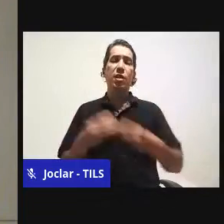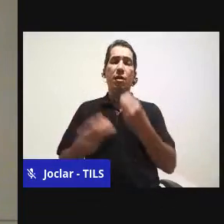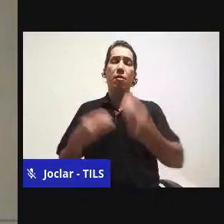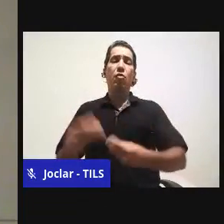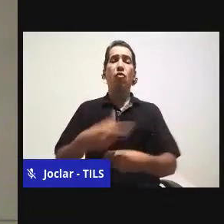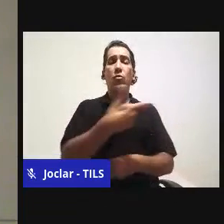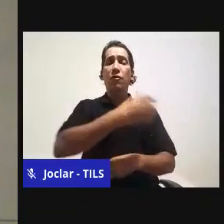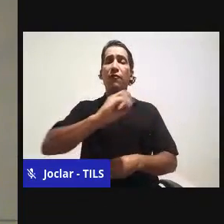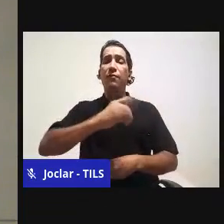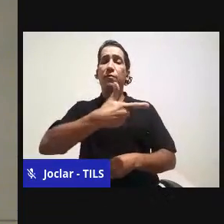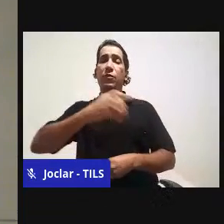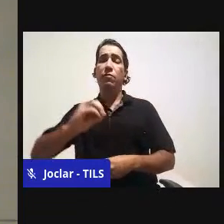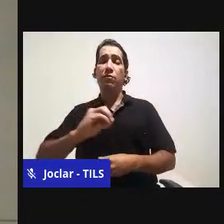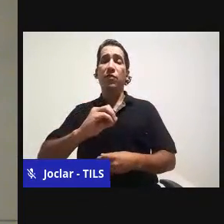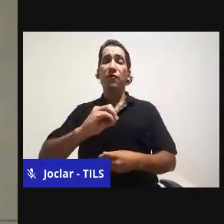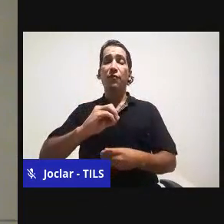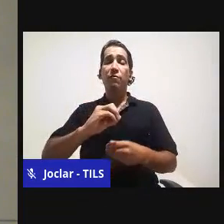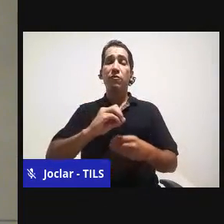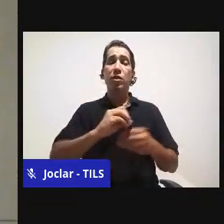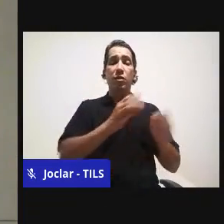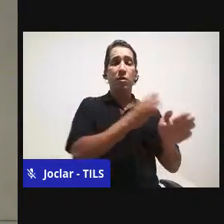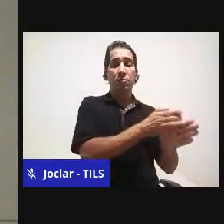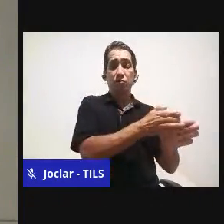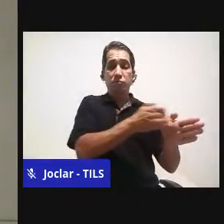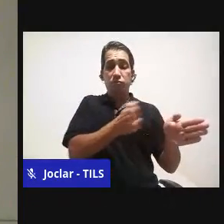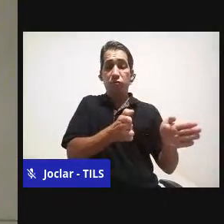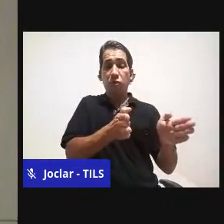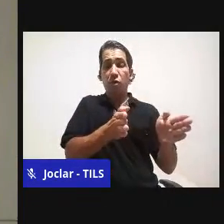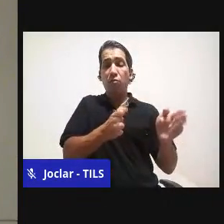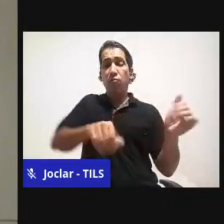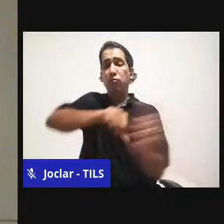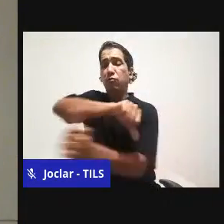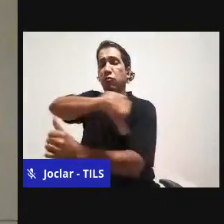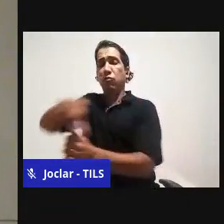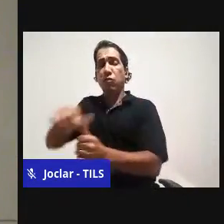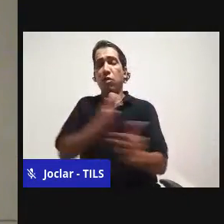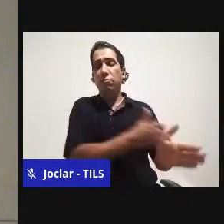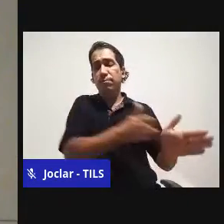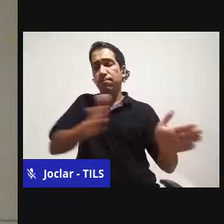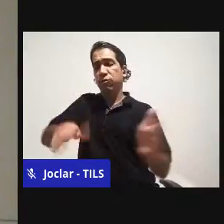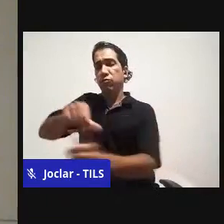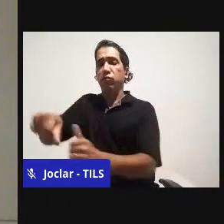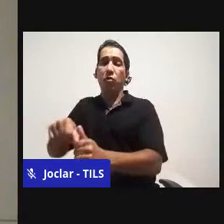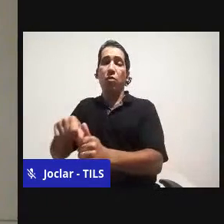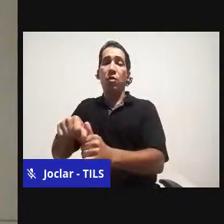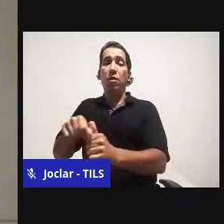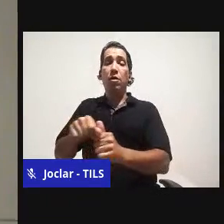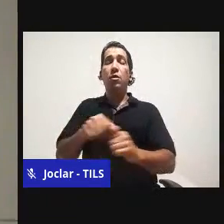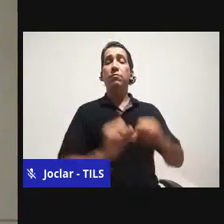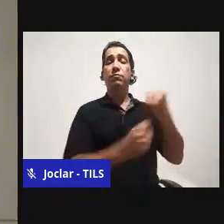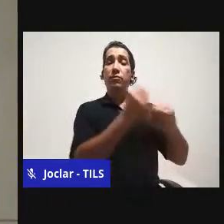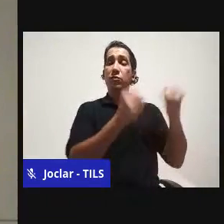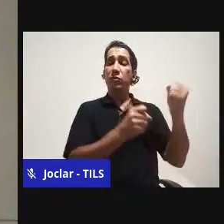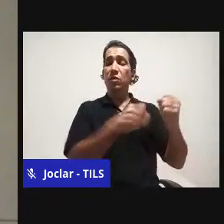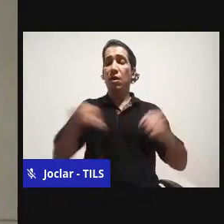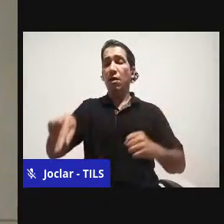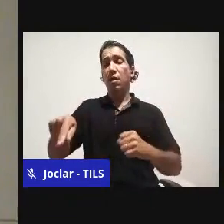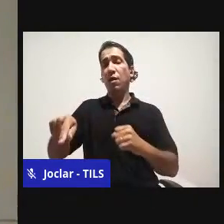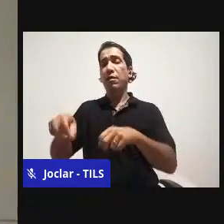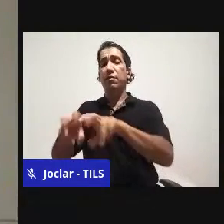para a era digital. E essa era digital, ela muda de forma radical, de forma